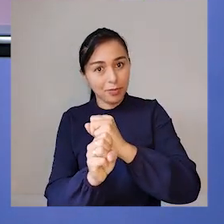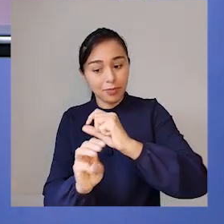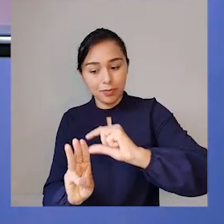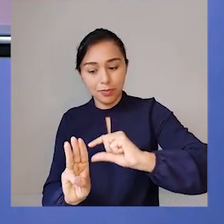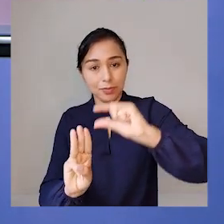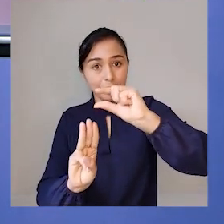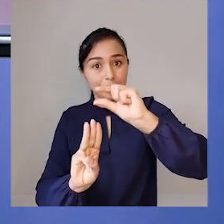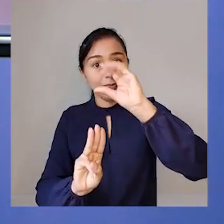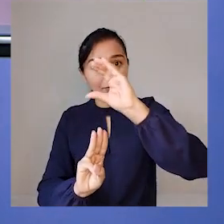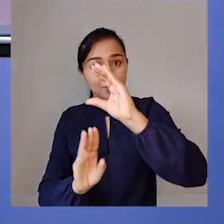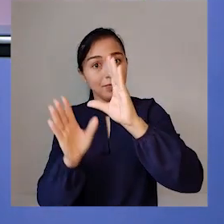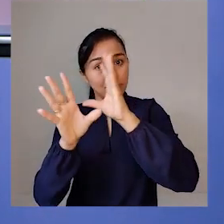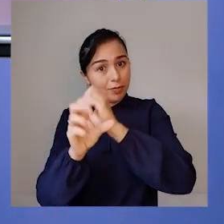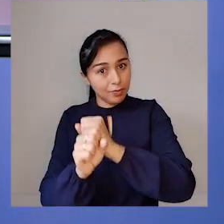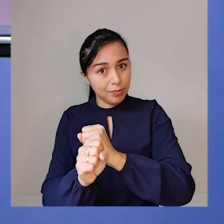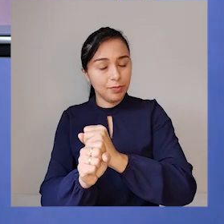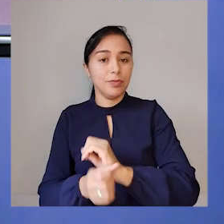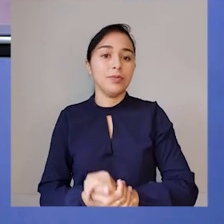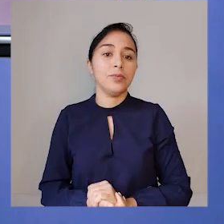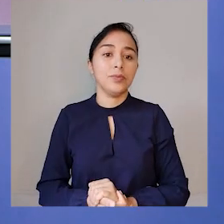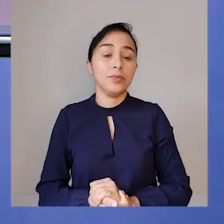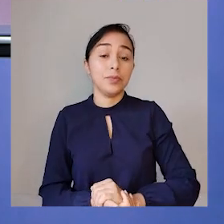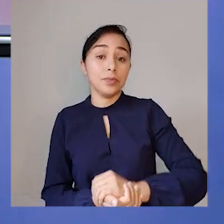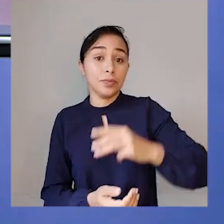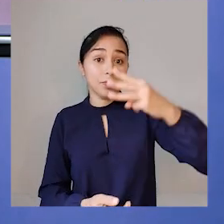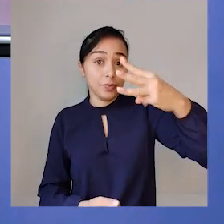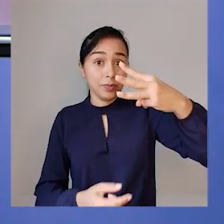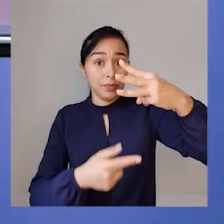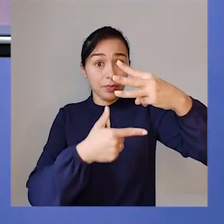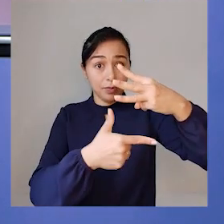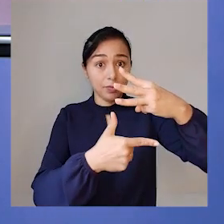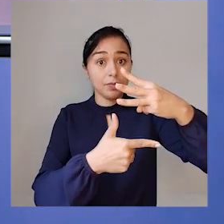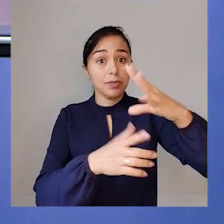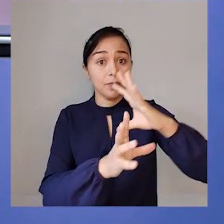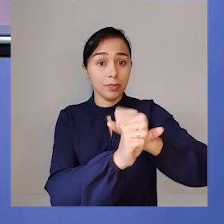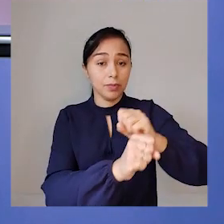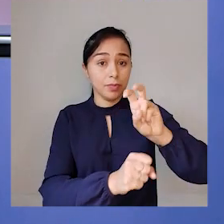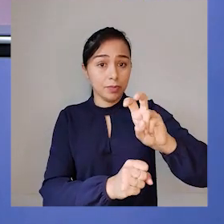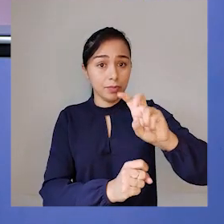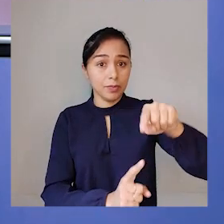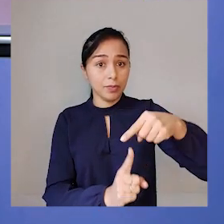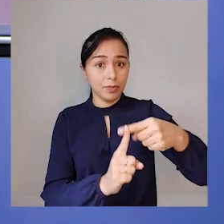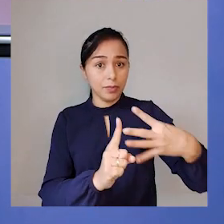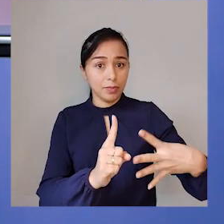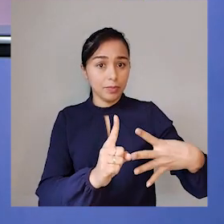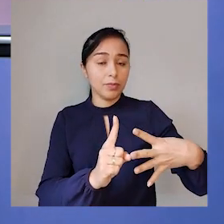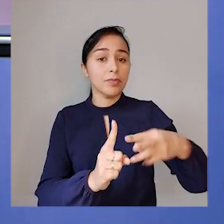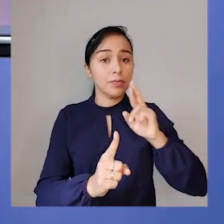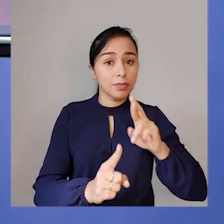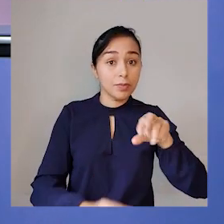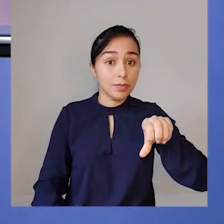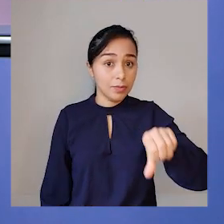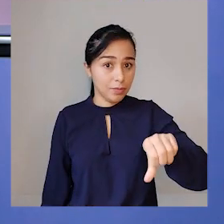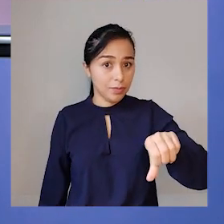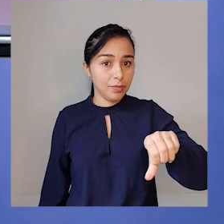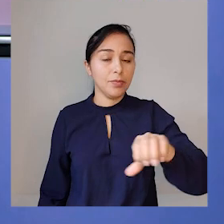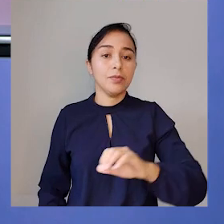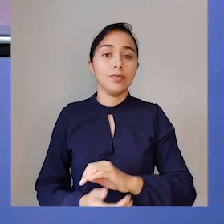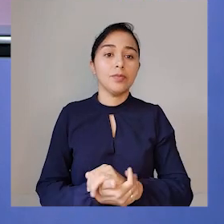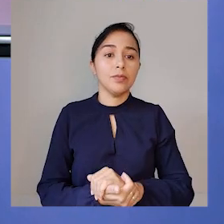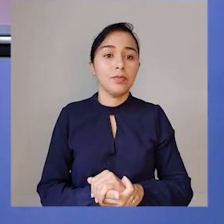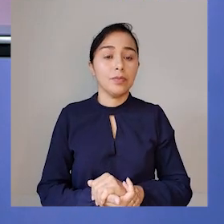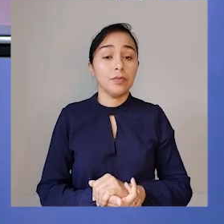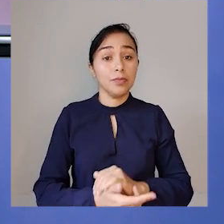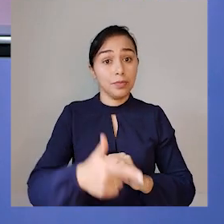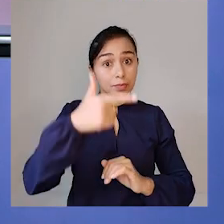aqui 3 mais 2, 5, mais 4, 9. Então, o nosso primeiro resultado é 9.